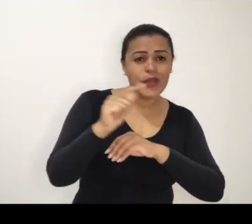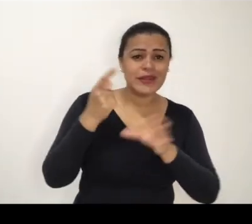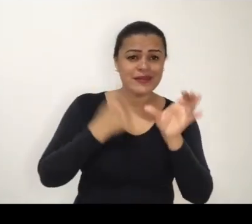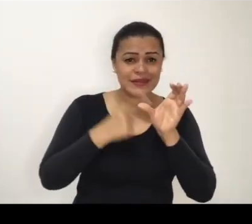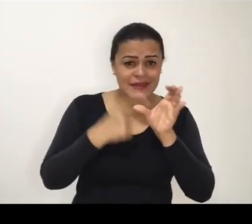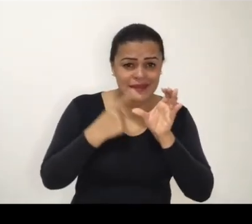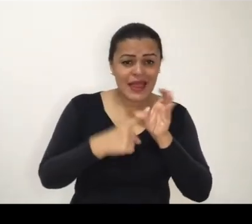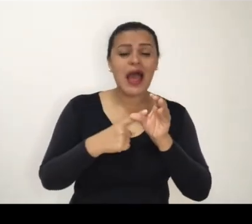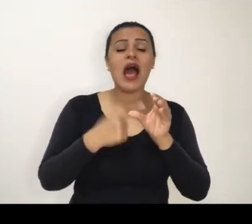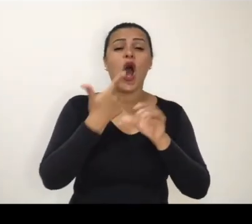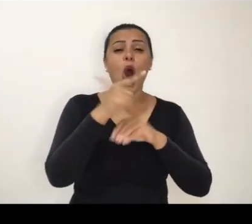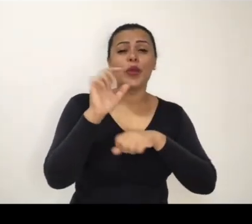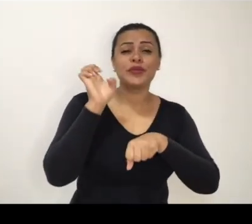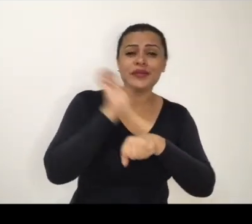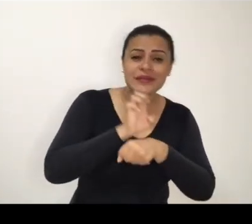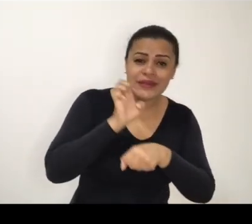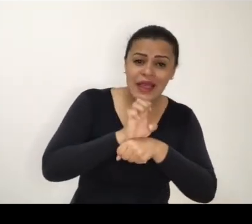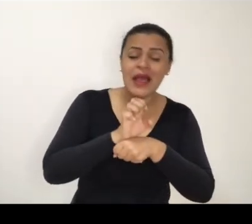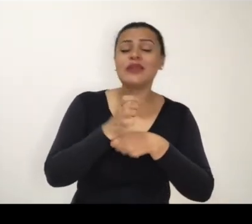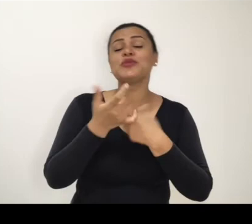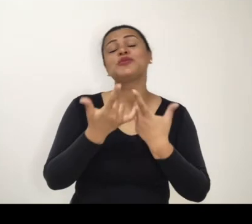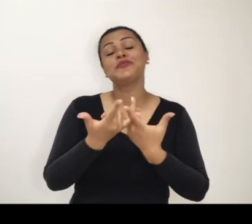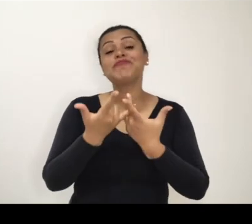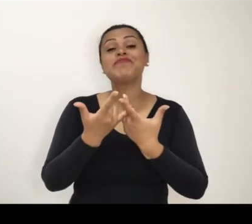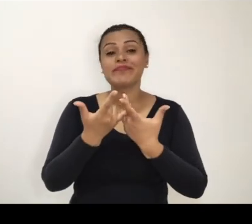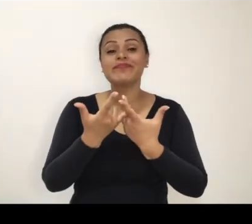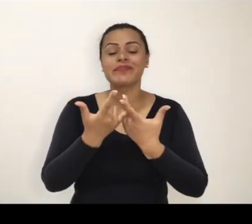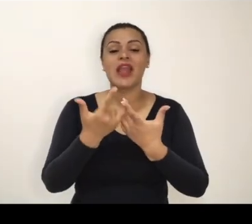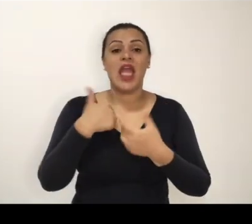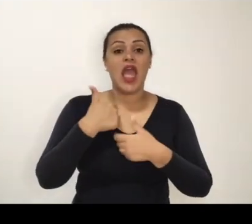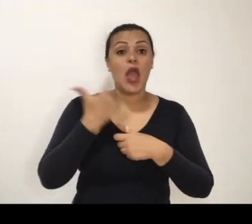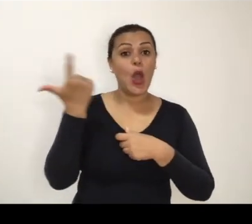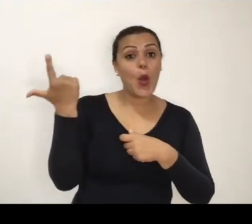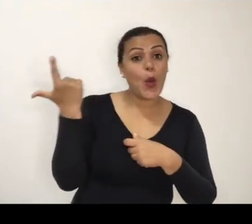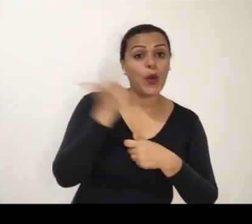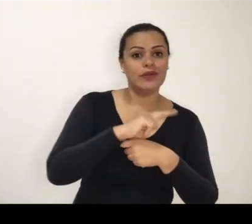estado, né? E conseguir também